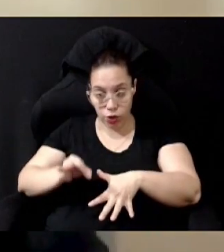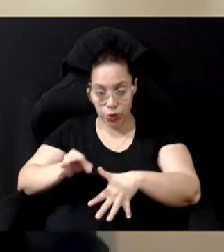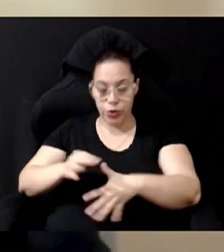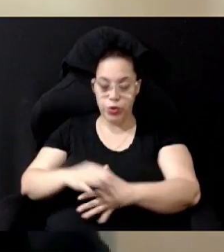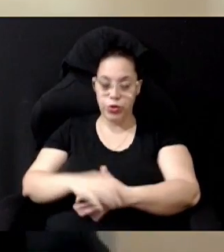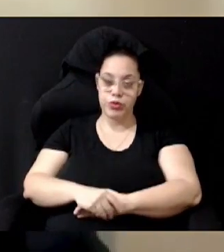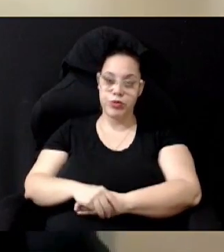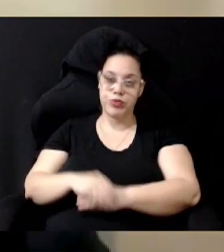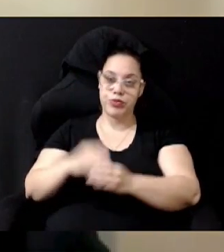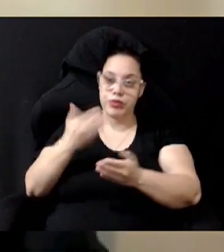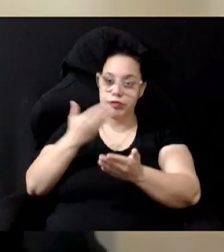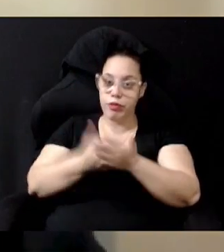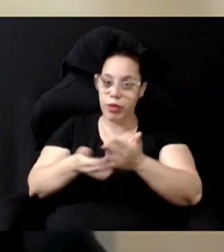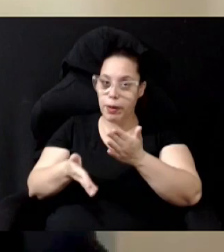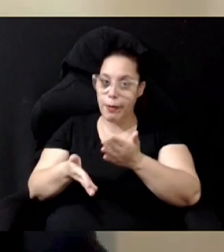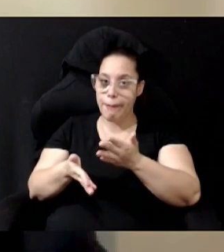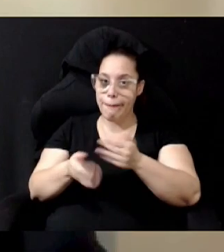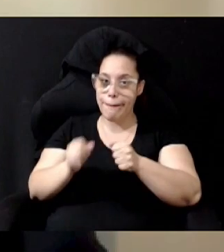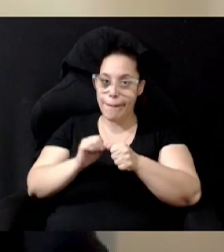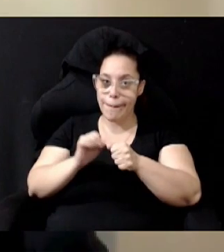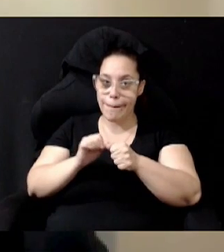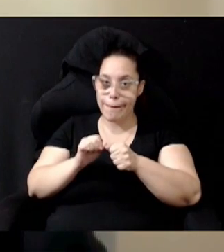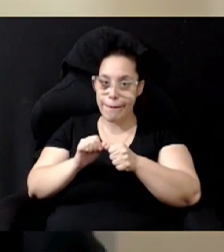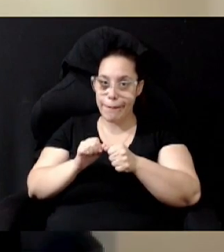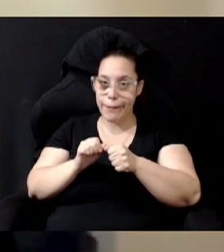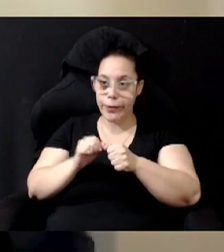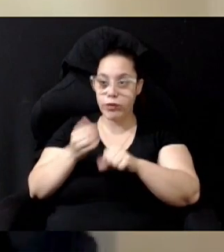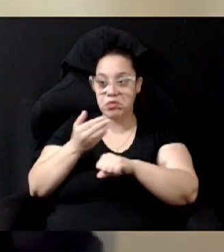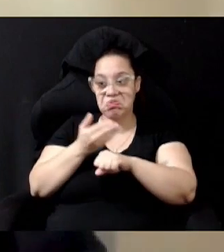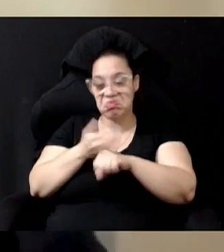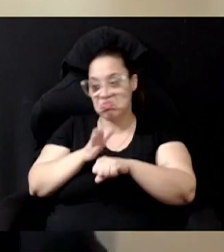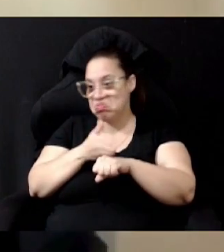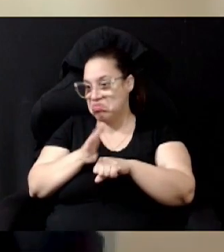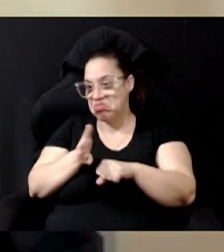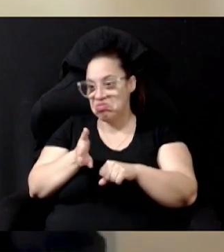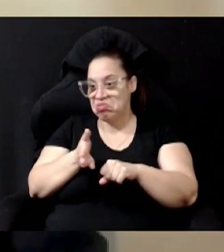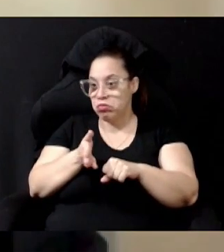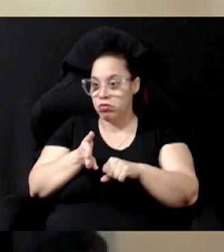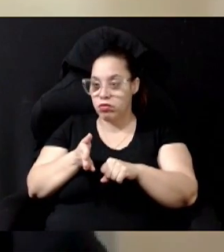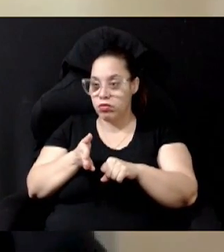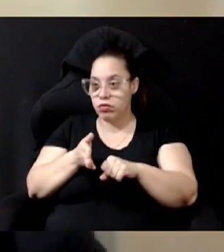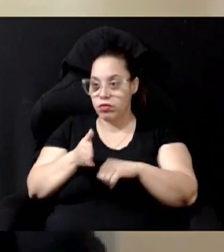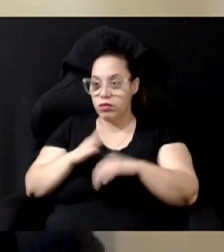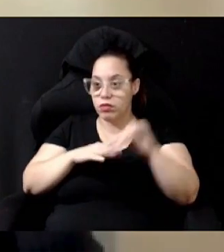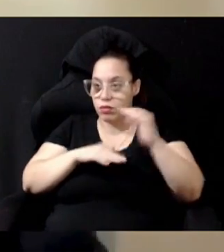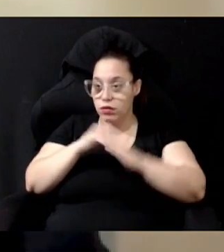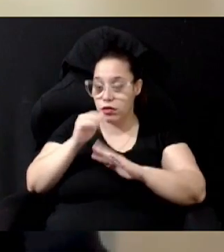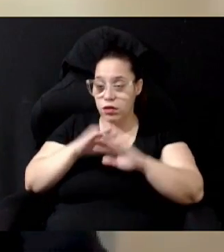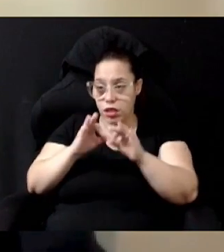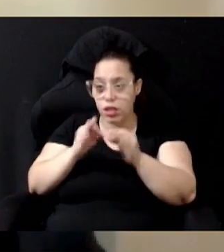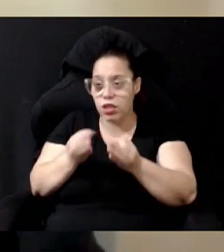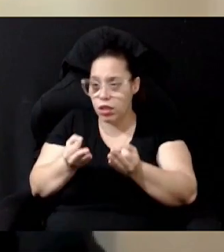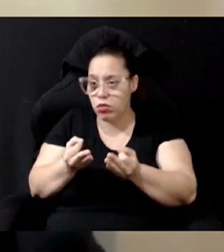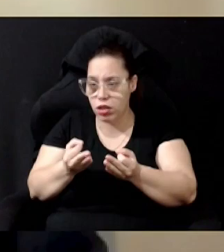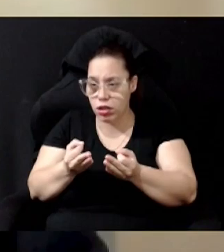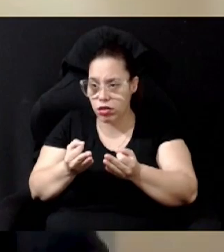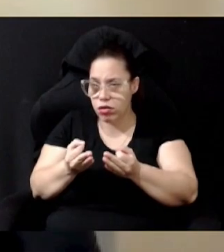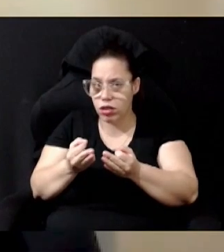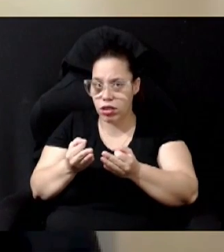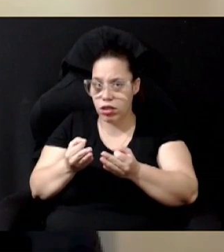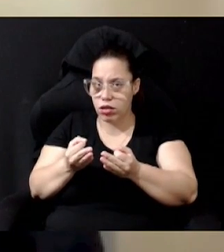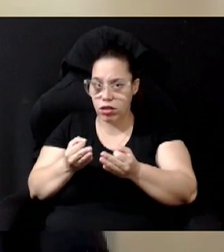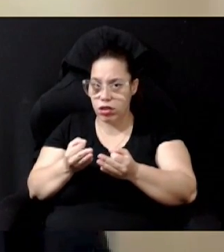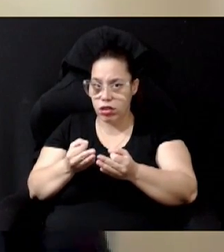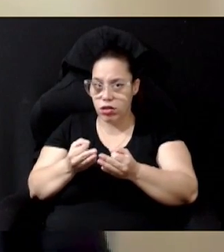da capacidade de exercer tarefas que eram exercidas de forma simples, automáticas,